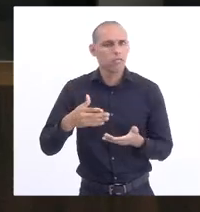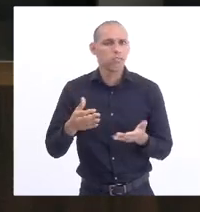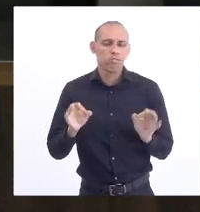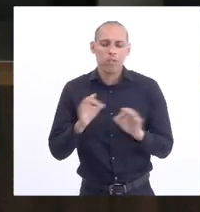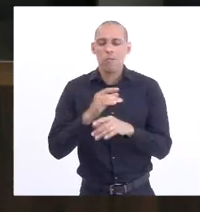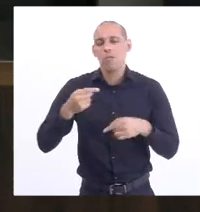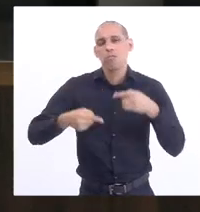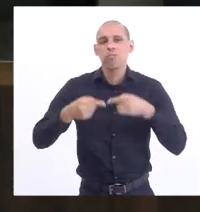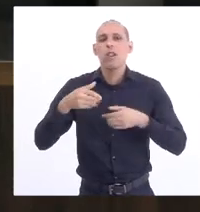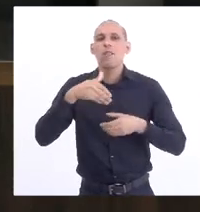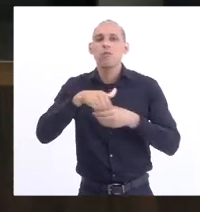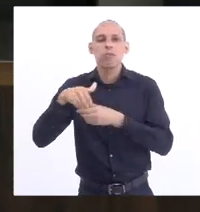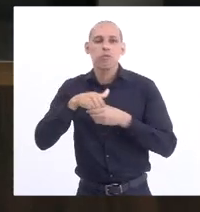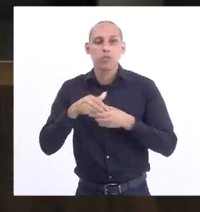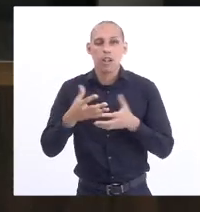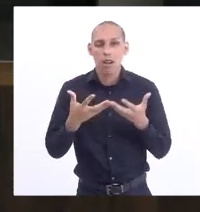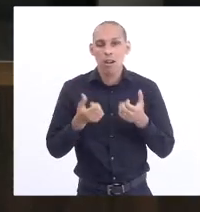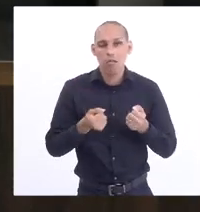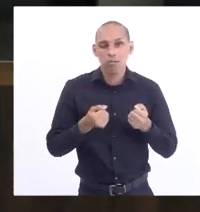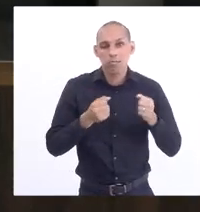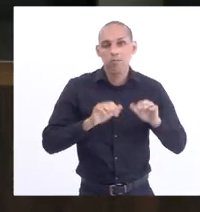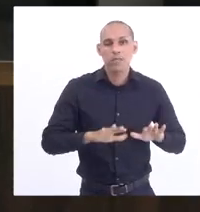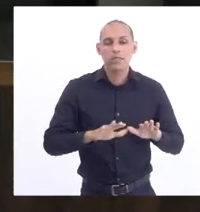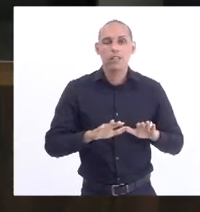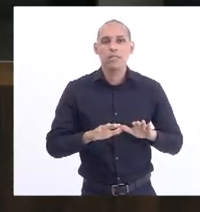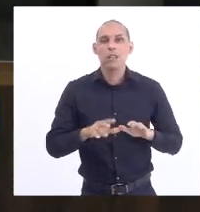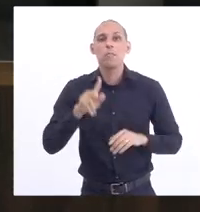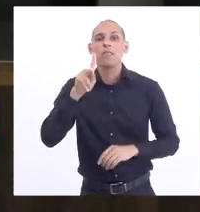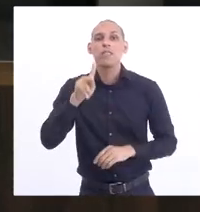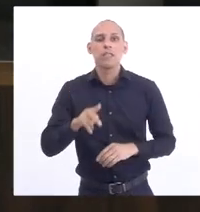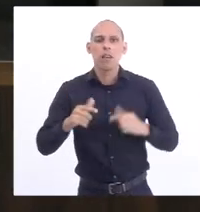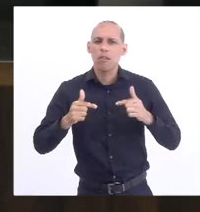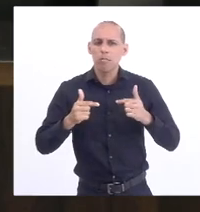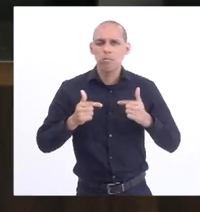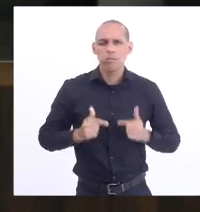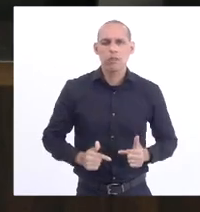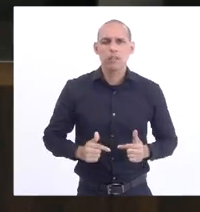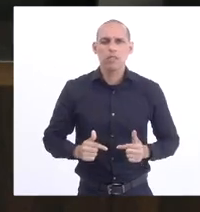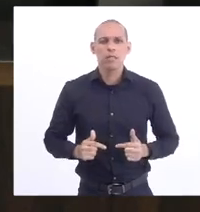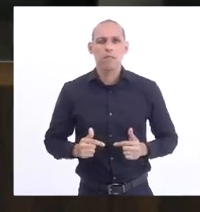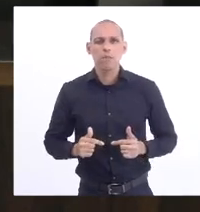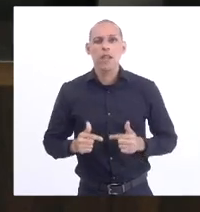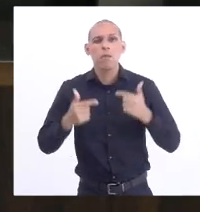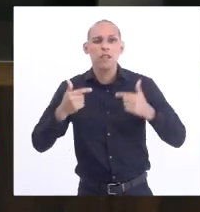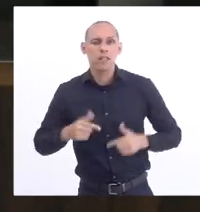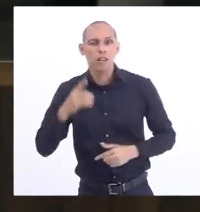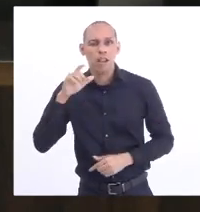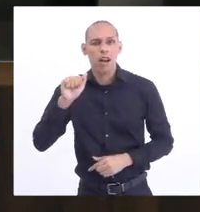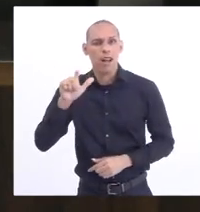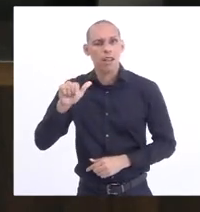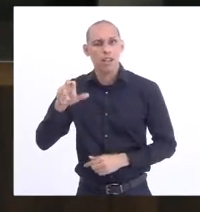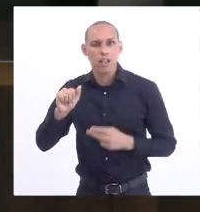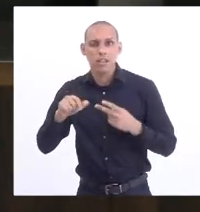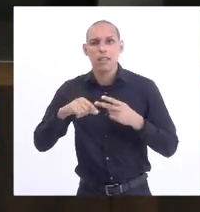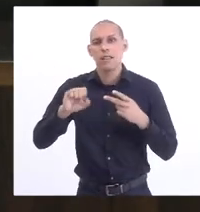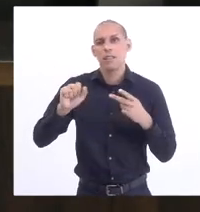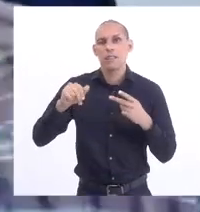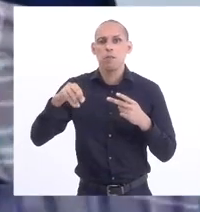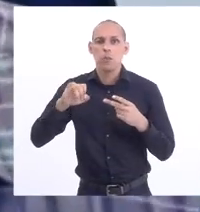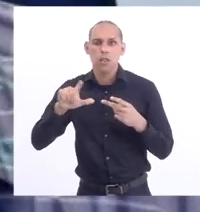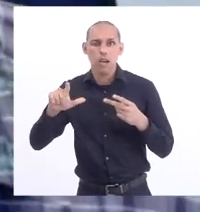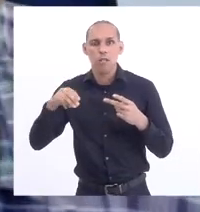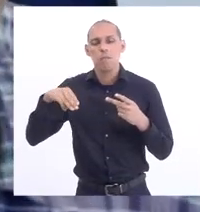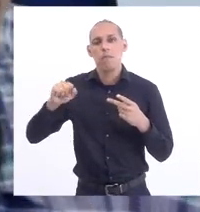em votação. O senhor diz que aprova a resolução. Abstenção. Aprovado com abstenção da Lana, abstenção do Samuel